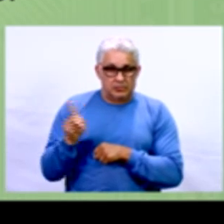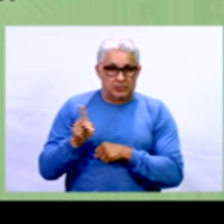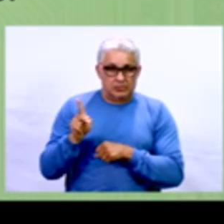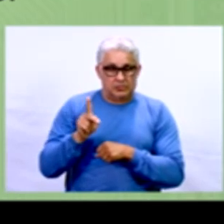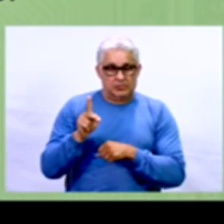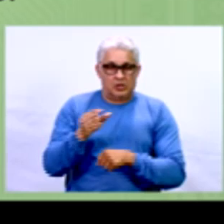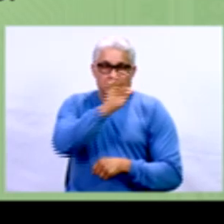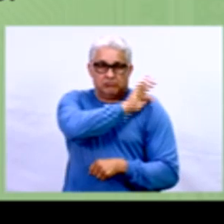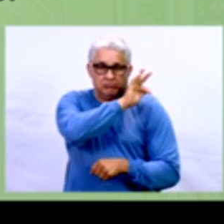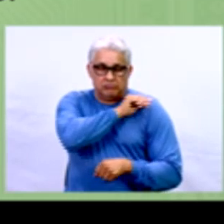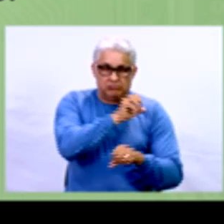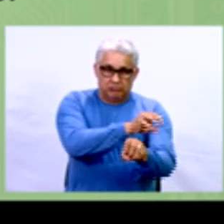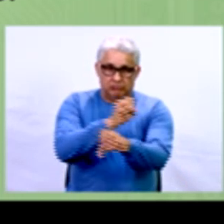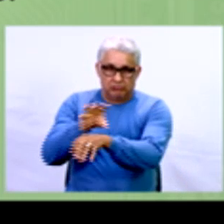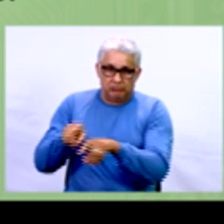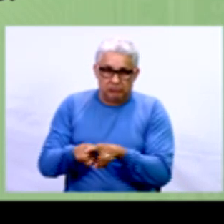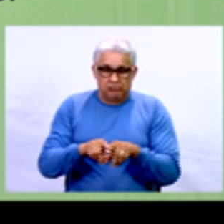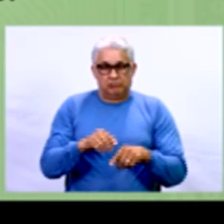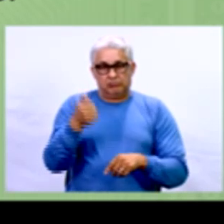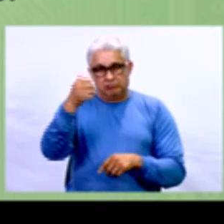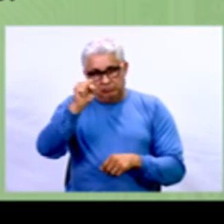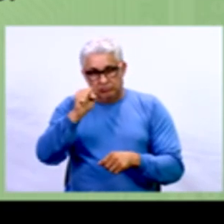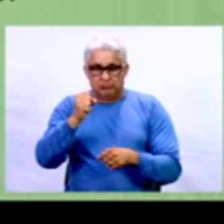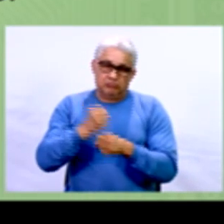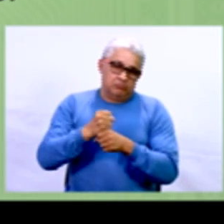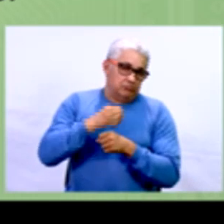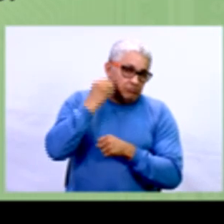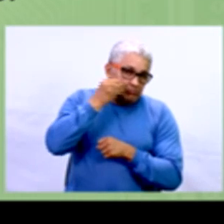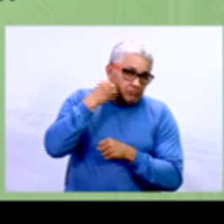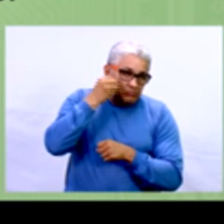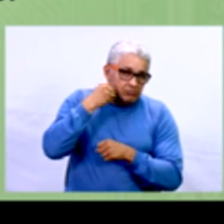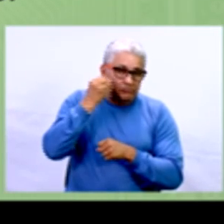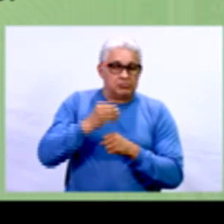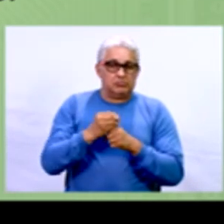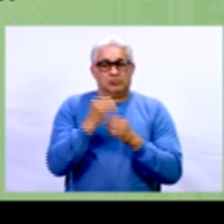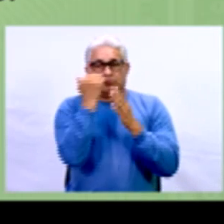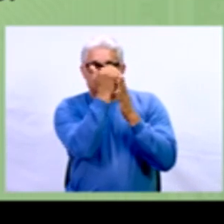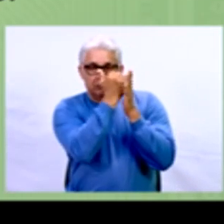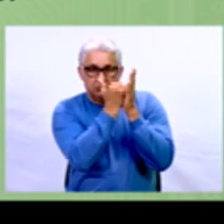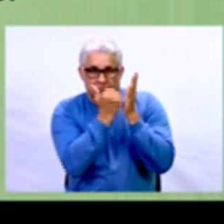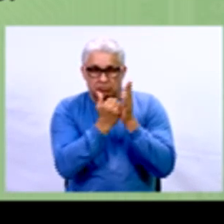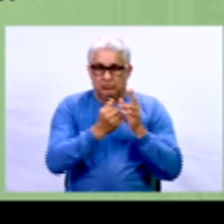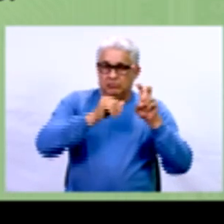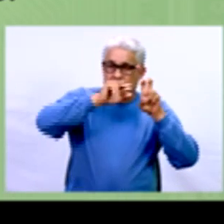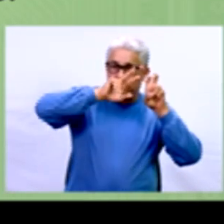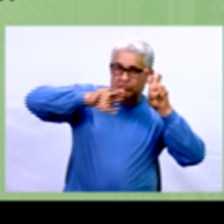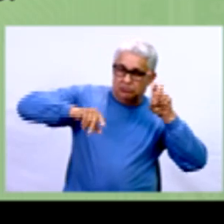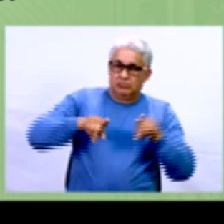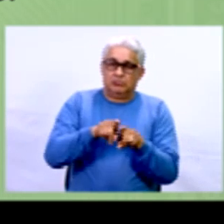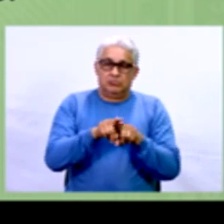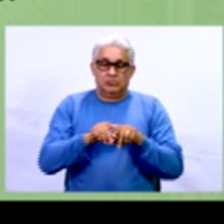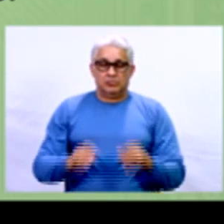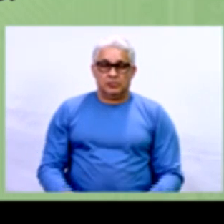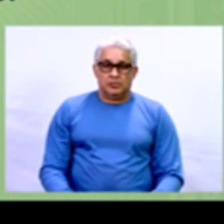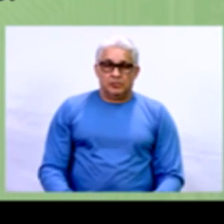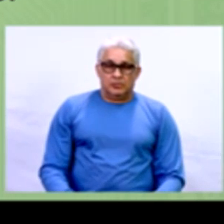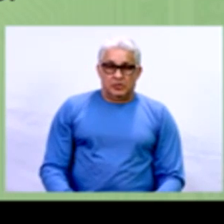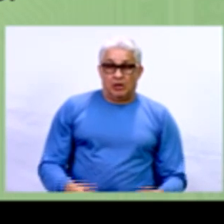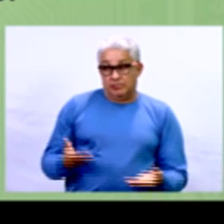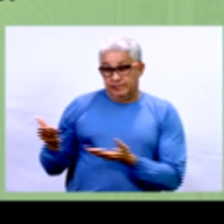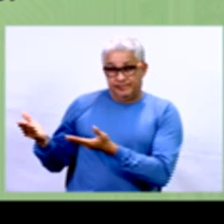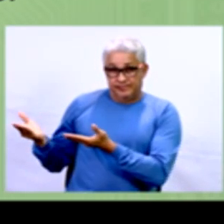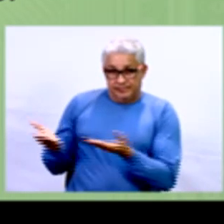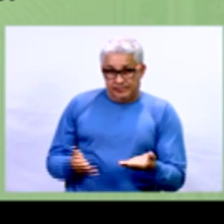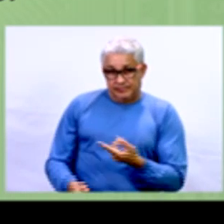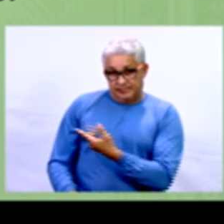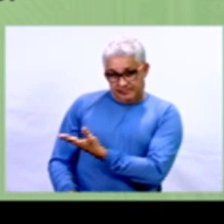superior. E tenho 18 anos de experiência com desenvolvimento de sistemas. Aí, eu vou apresentar agora